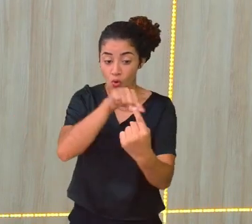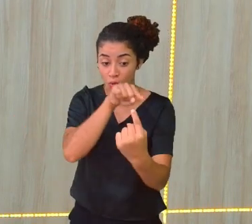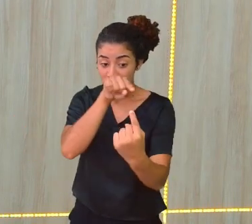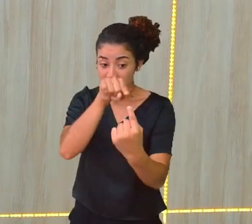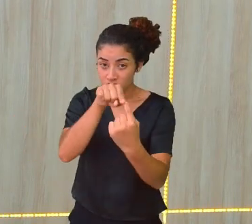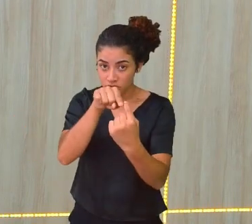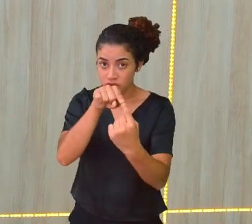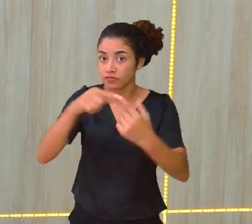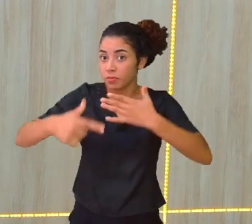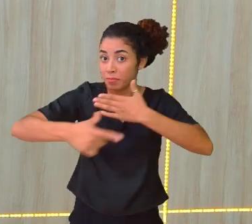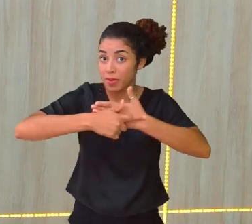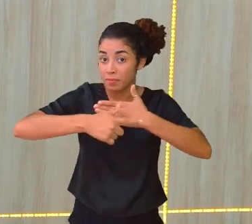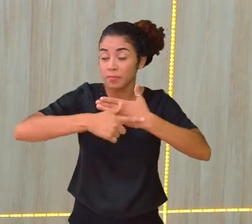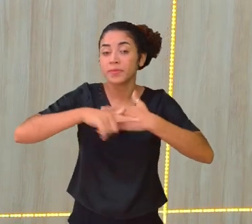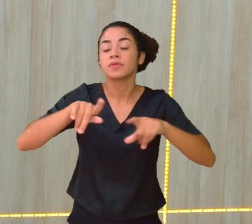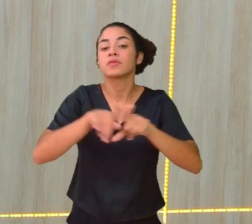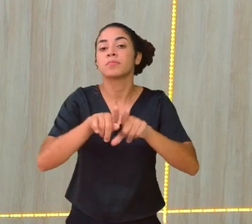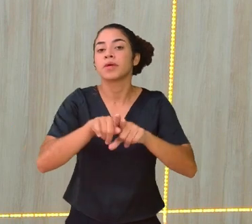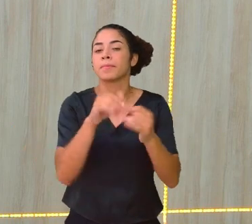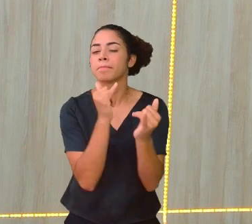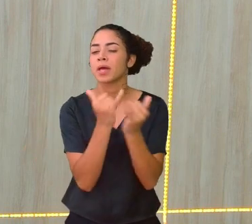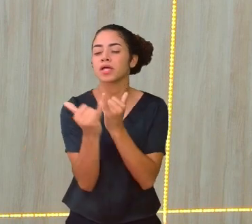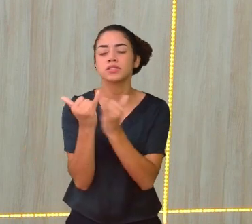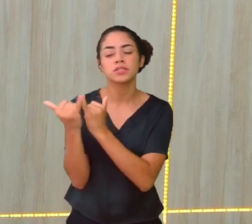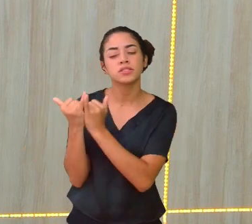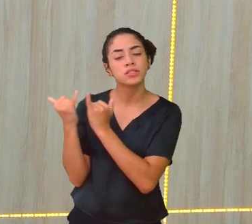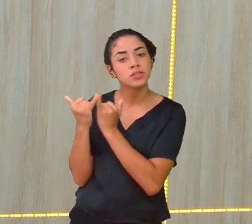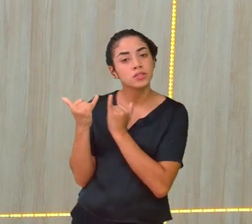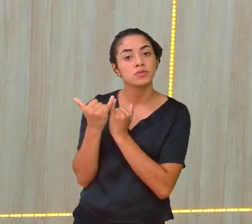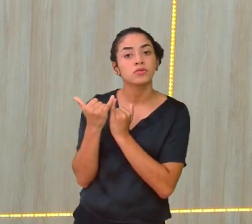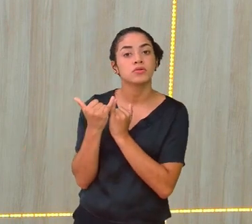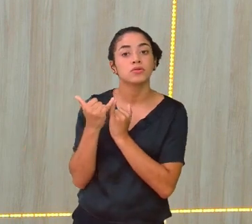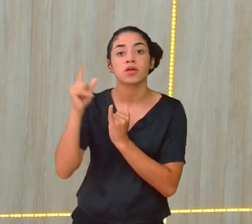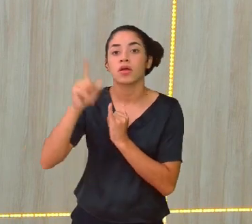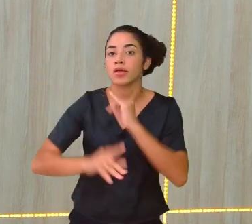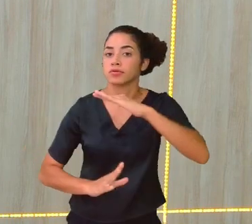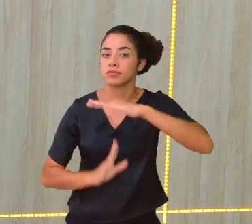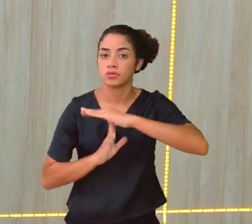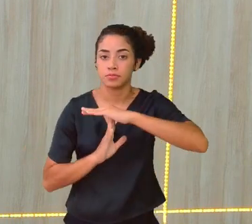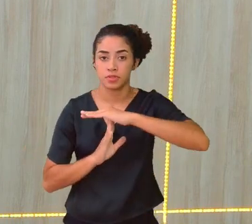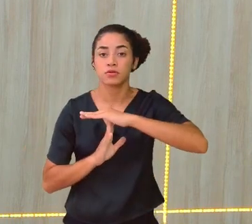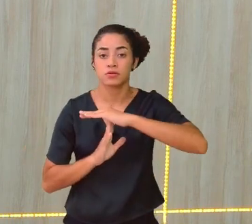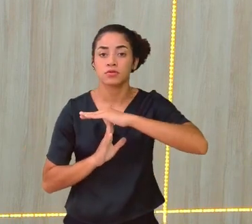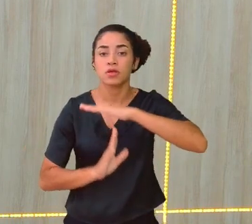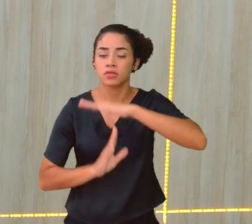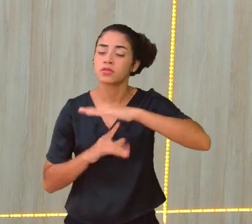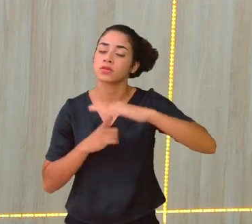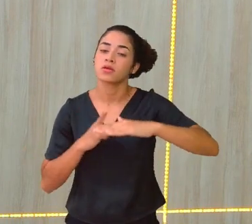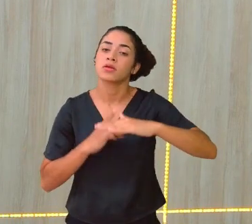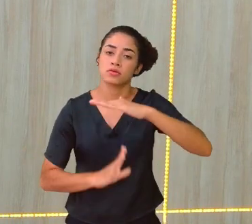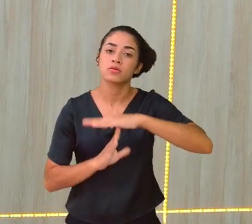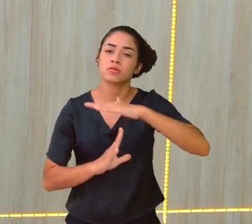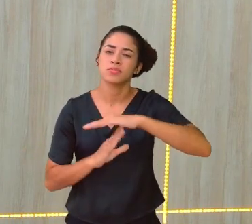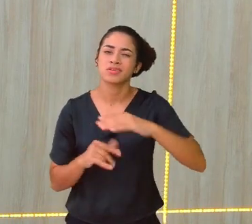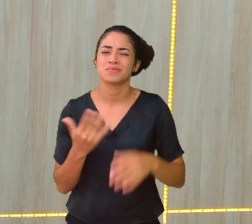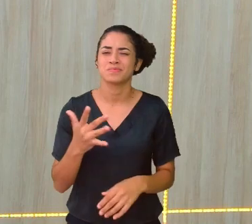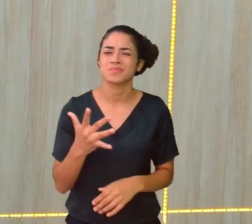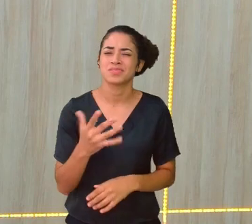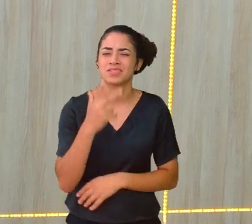e objetivo similares, né, eles são limitados. Então, a gente vai ter acho que são